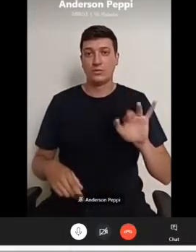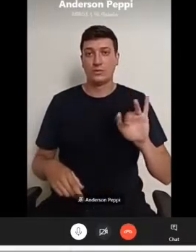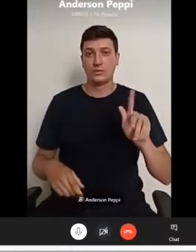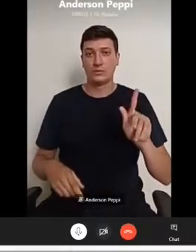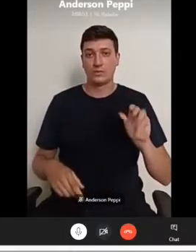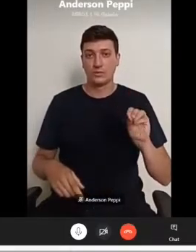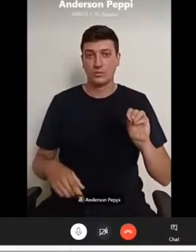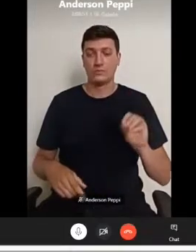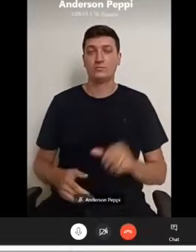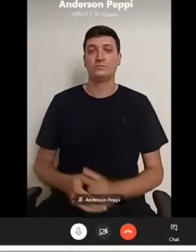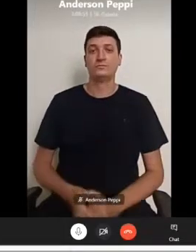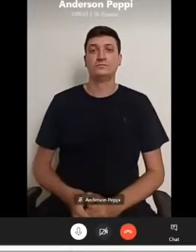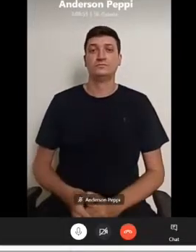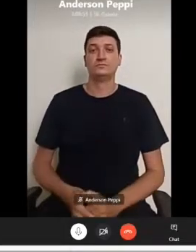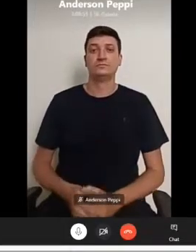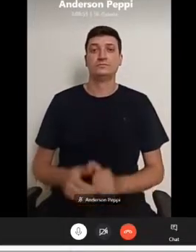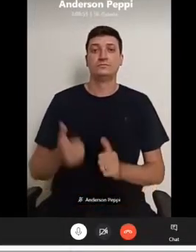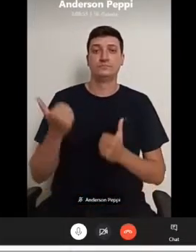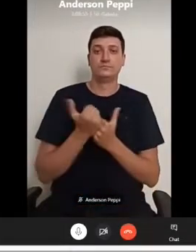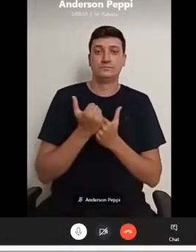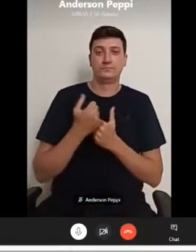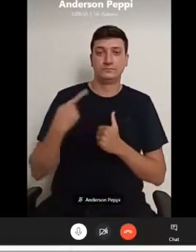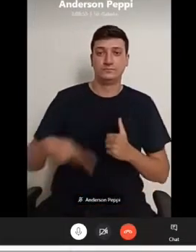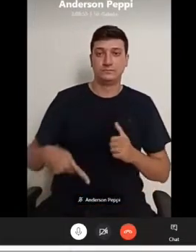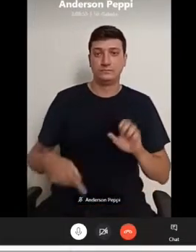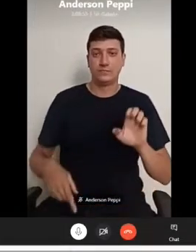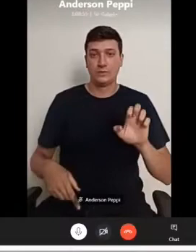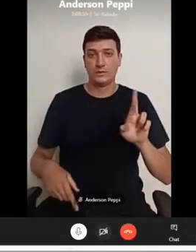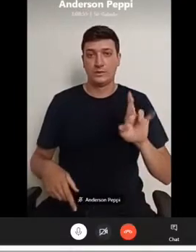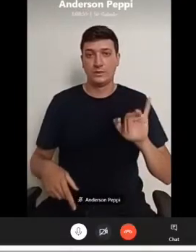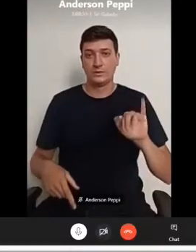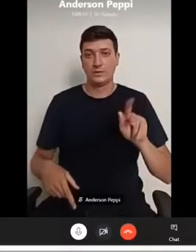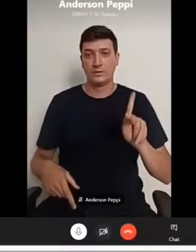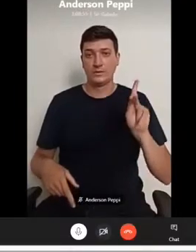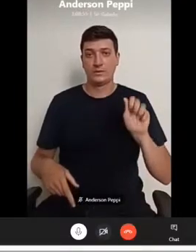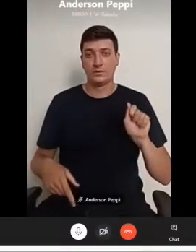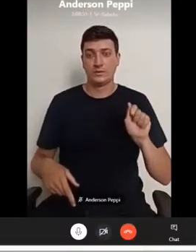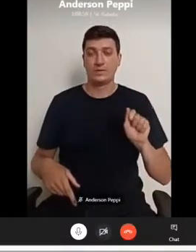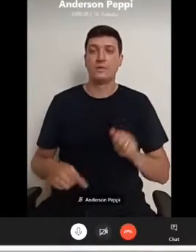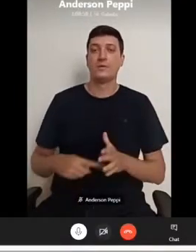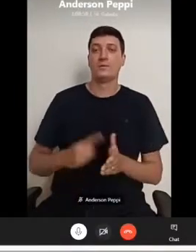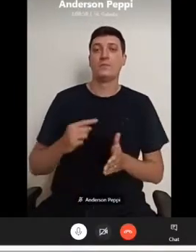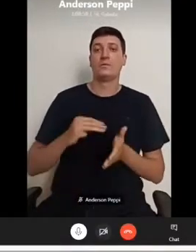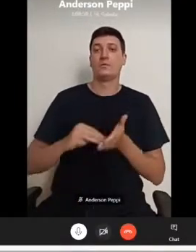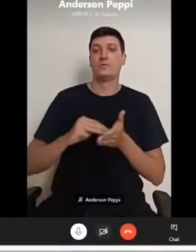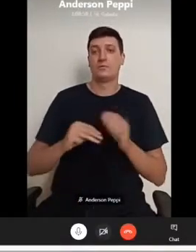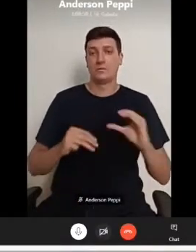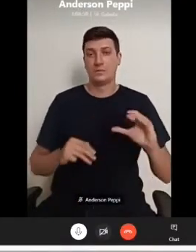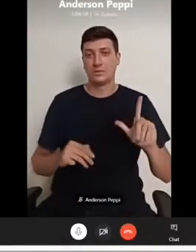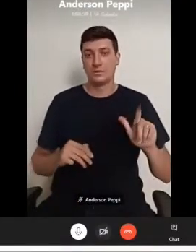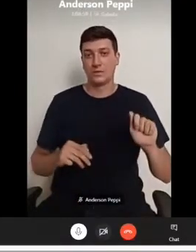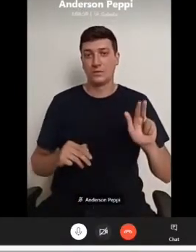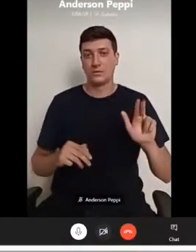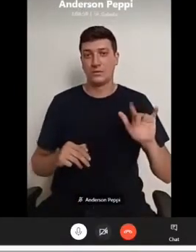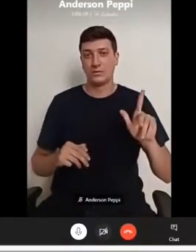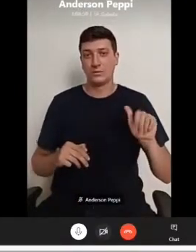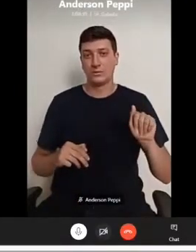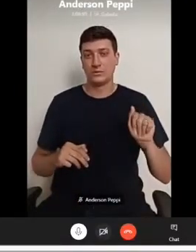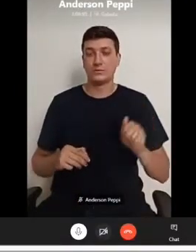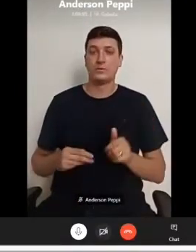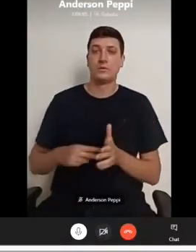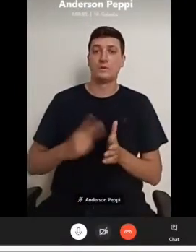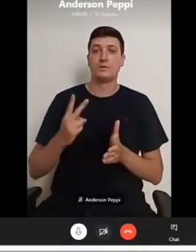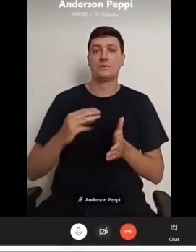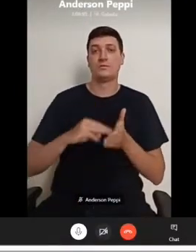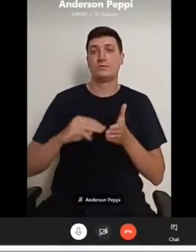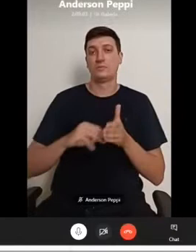de vice-presidente, Érica Lial. Primeira secretária, Cláudia Gabriel. E segundo secretário, Antônio Carlos Vaz,